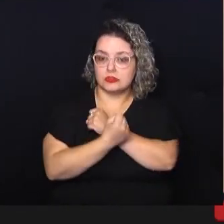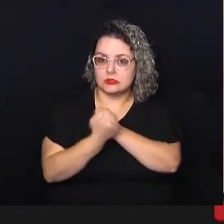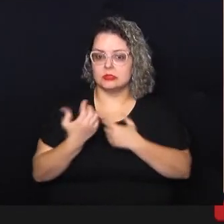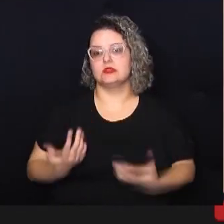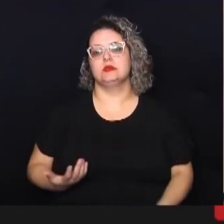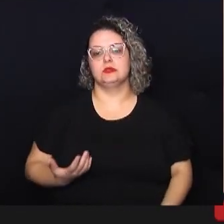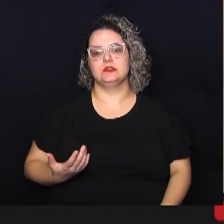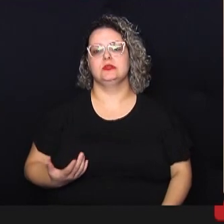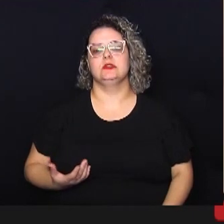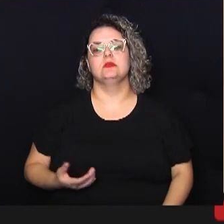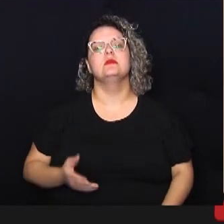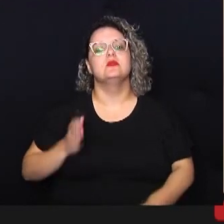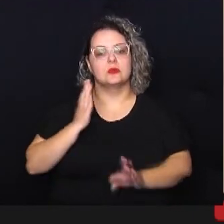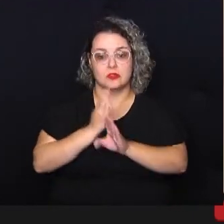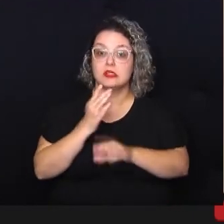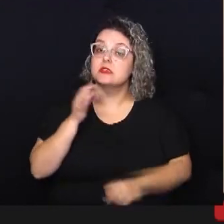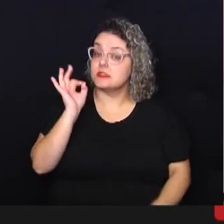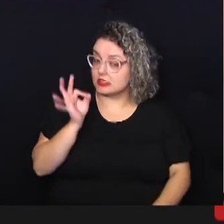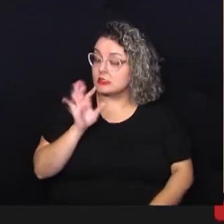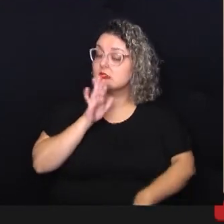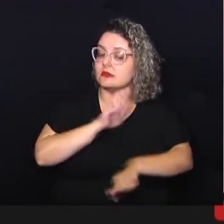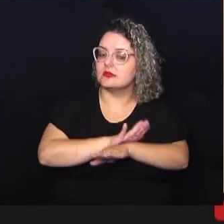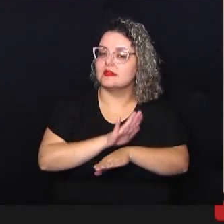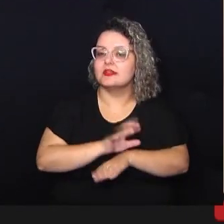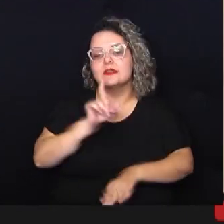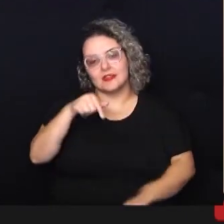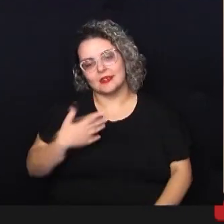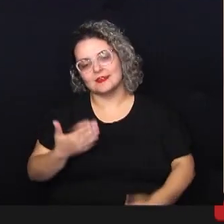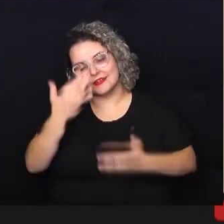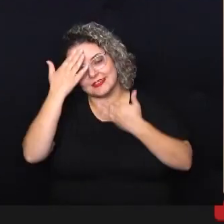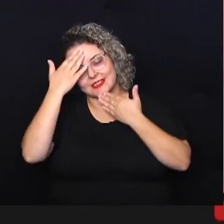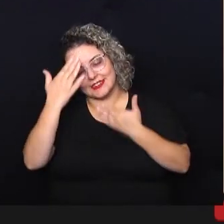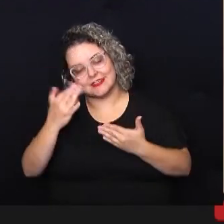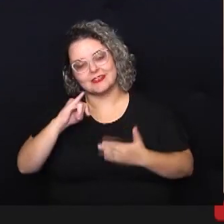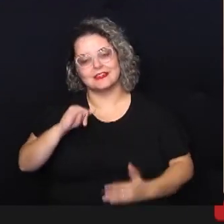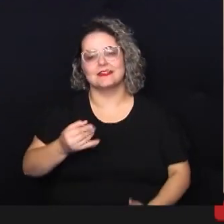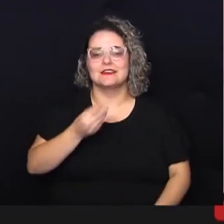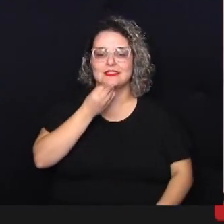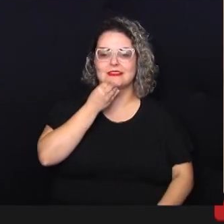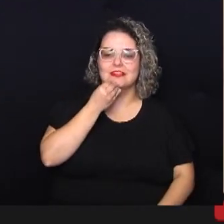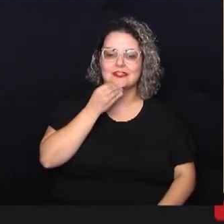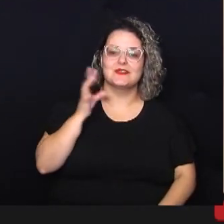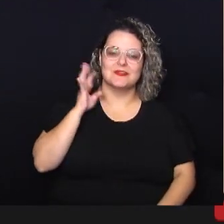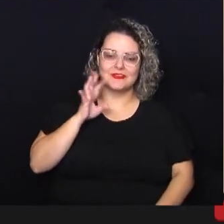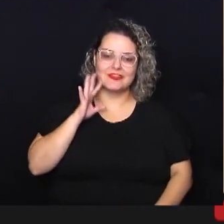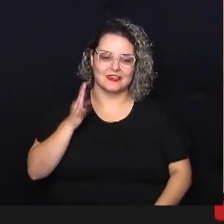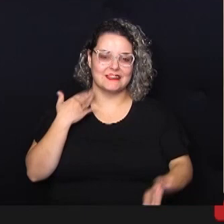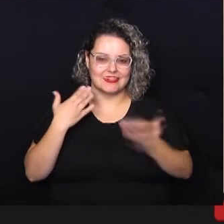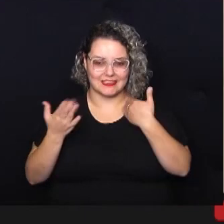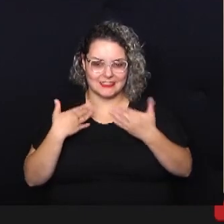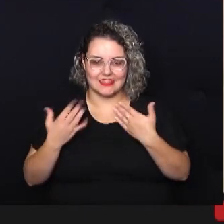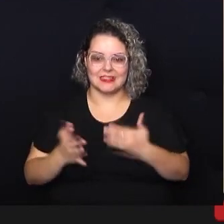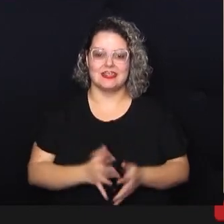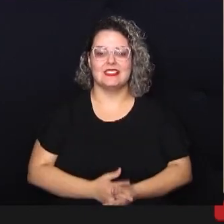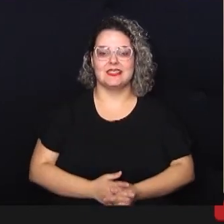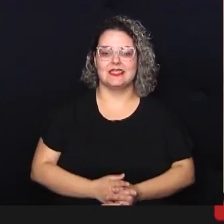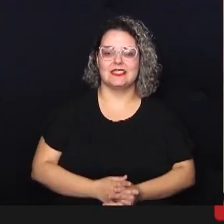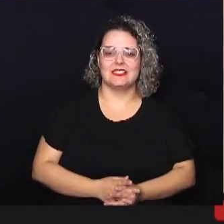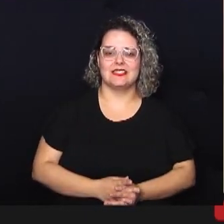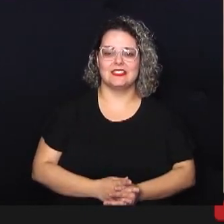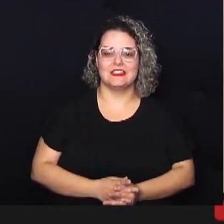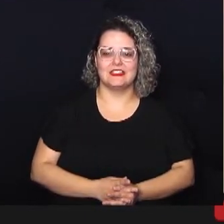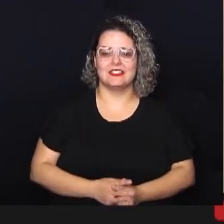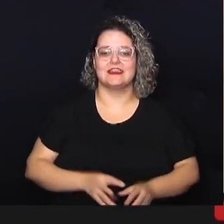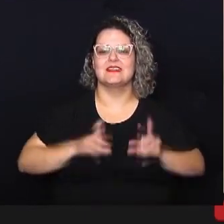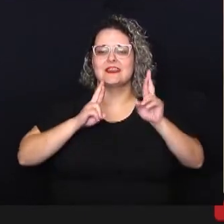Tenho certeza que vai ajudar. E é isso. Eu queria agradecer a oportunidade também. Foi muito legal essa conversa. E eu